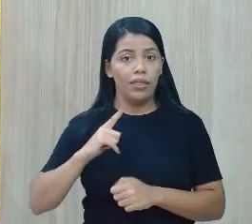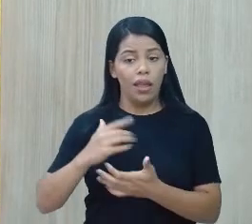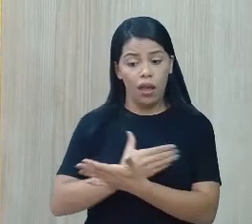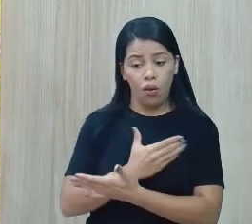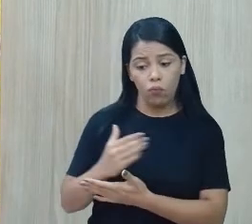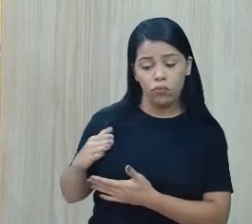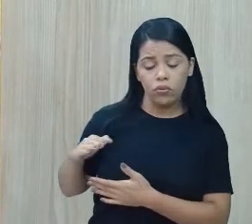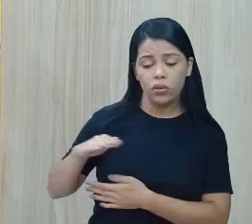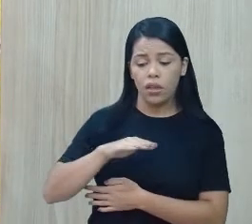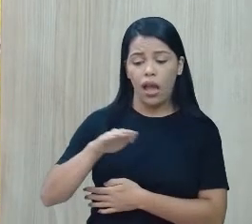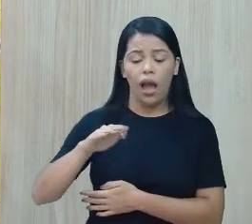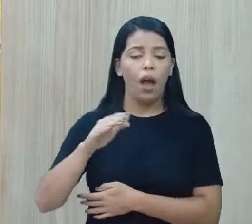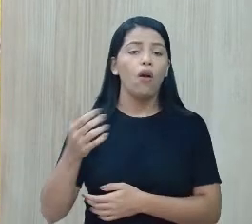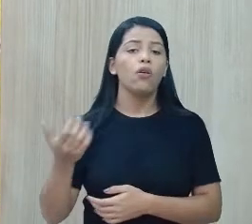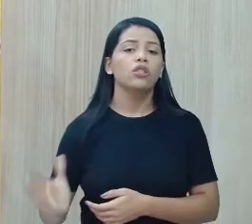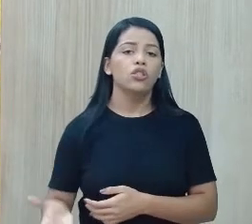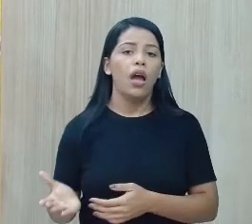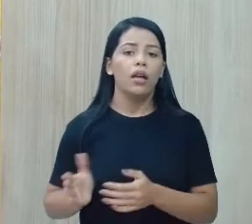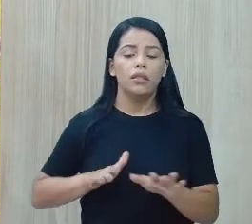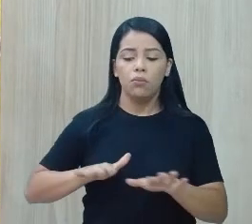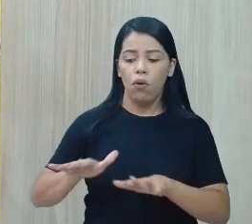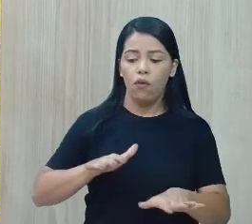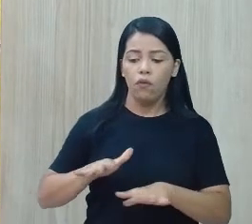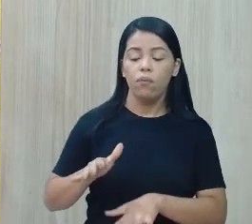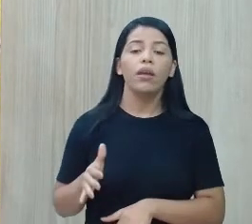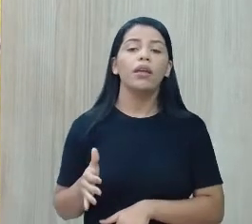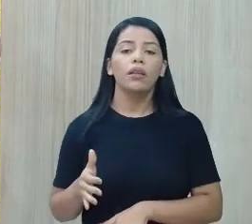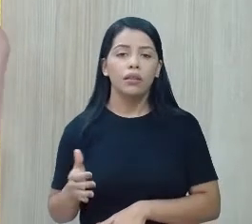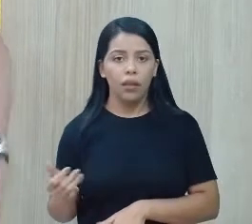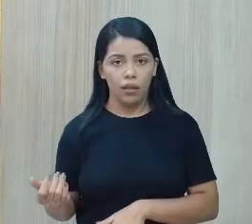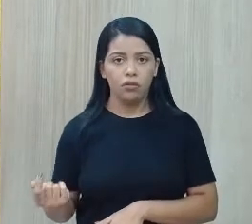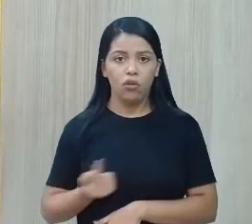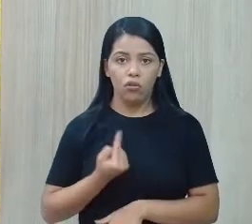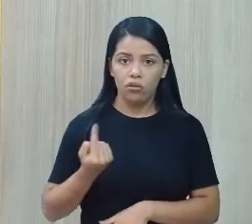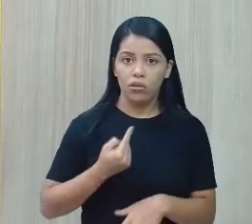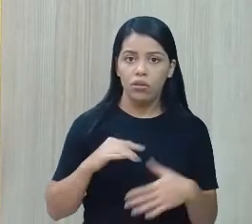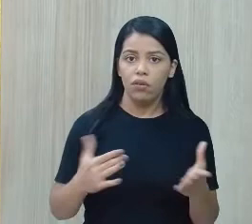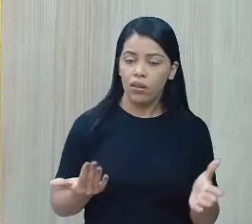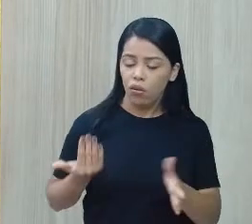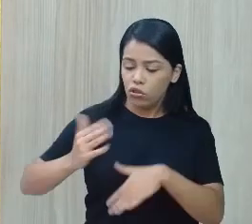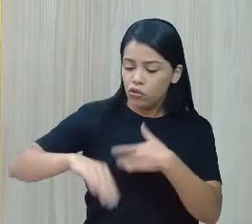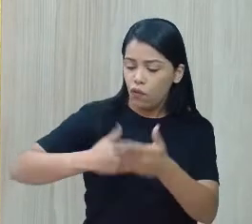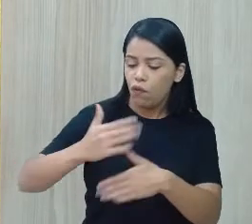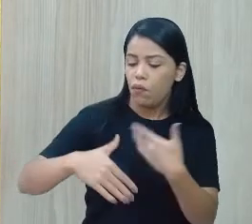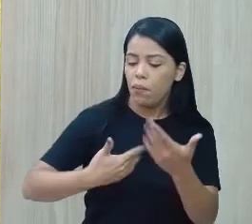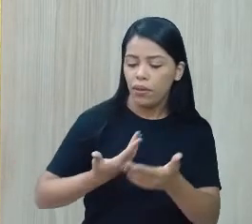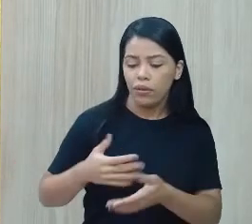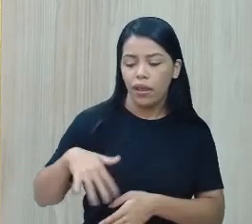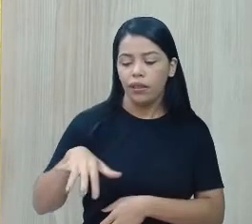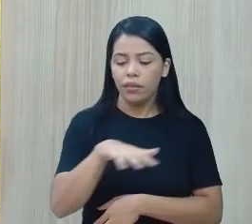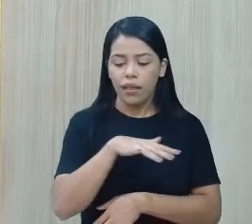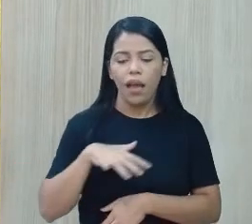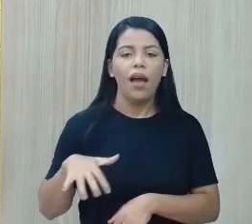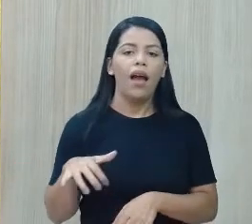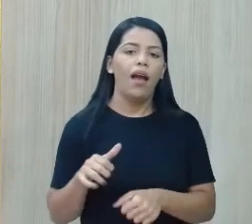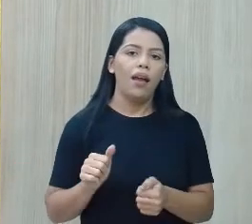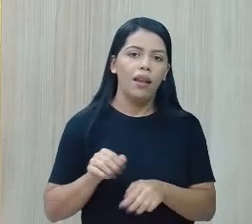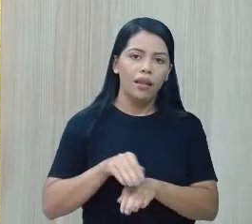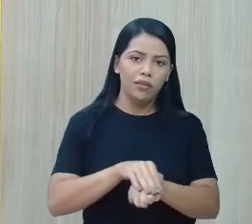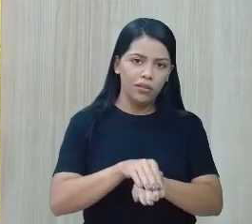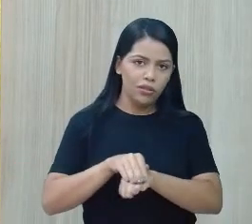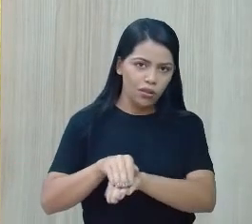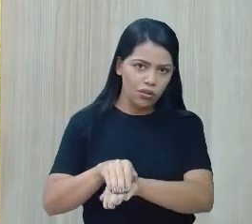não é? Então Você dá o comando, ele estaciona a tecnologia por você. hoje, a evolução dos meios de transporte, dos meios de comunicação, tem